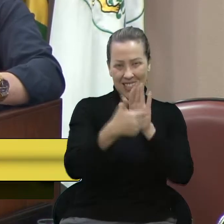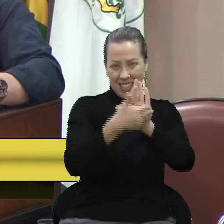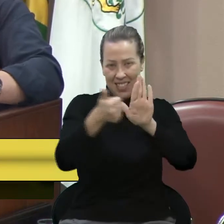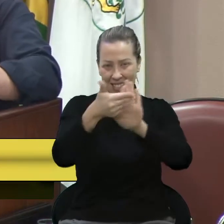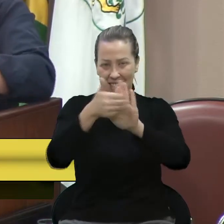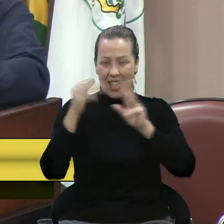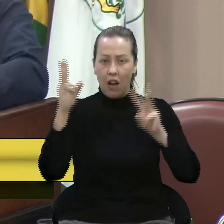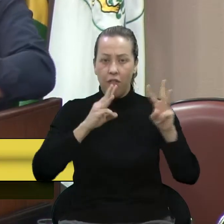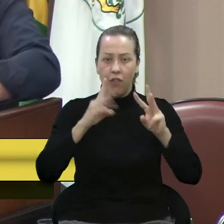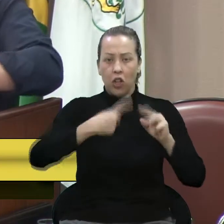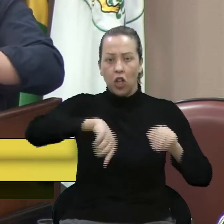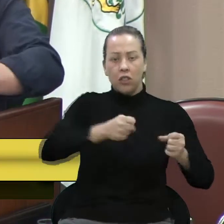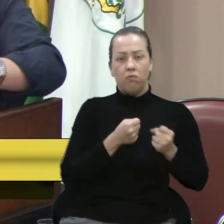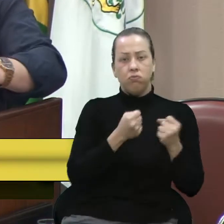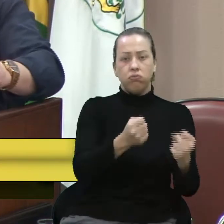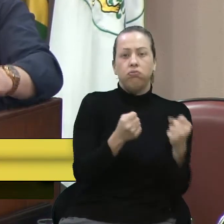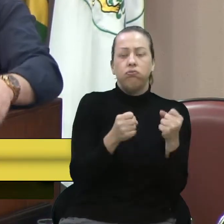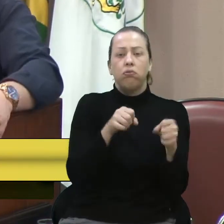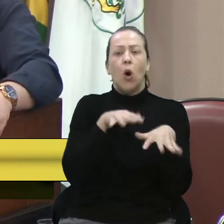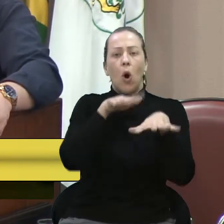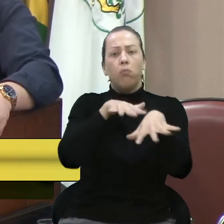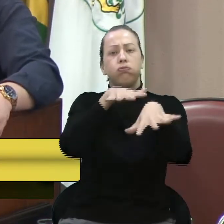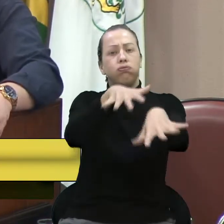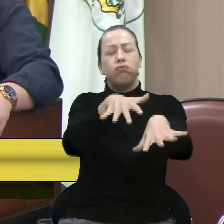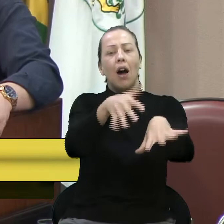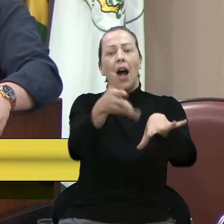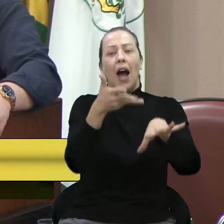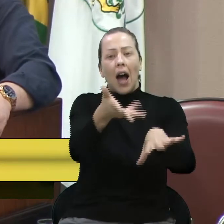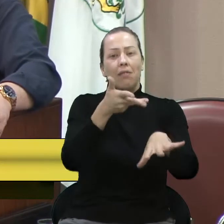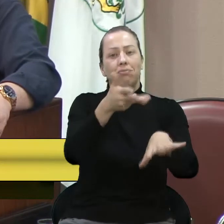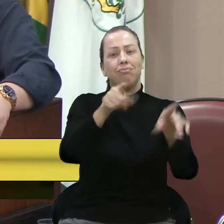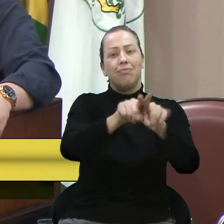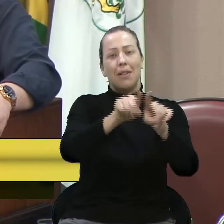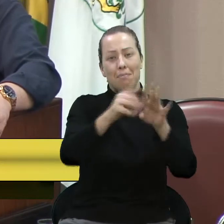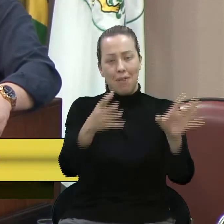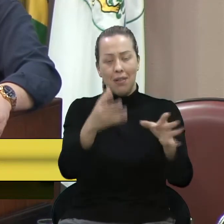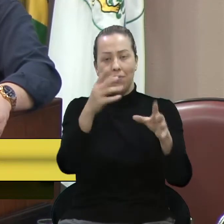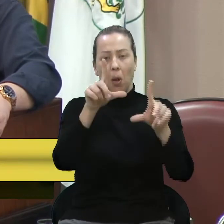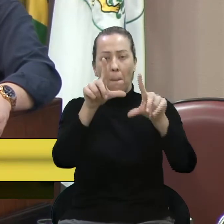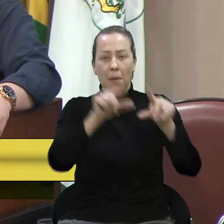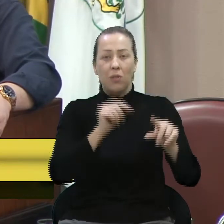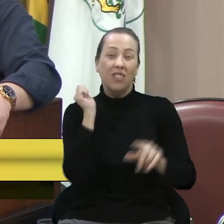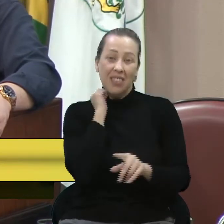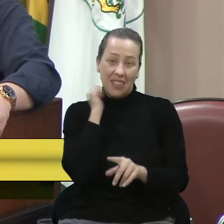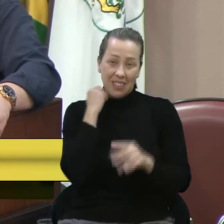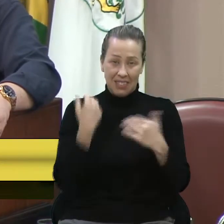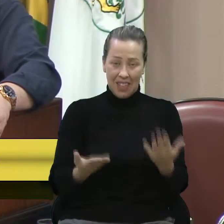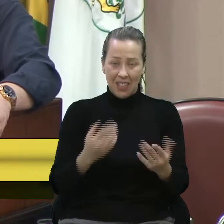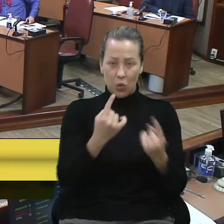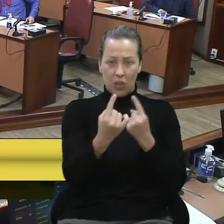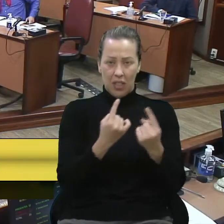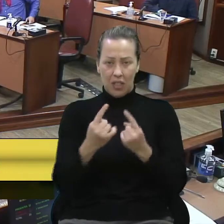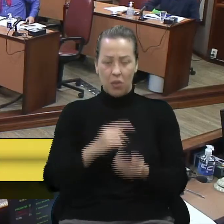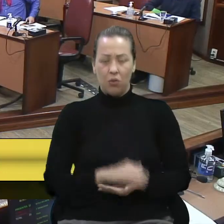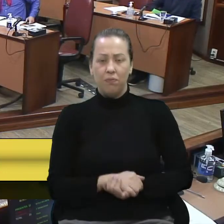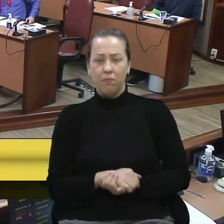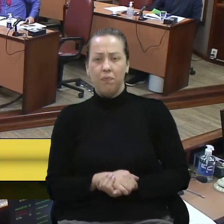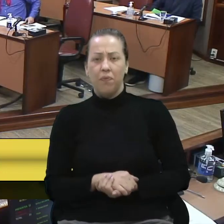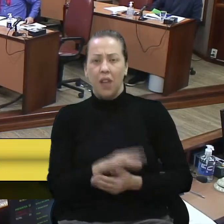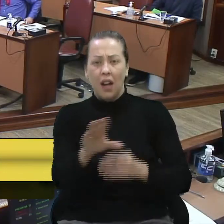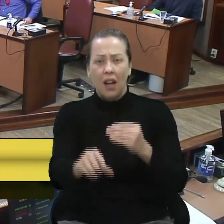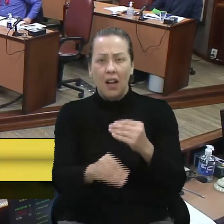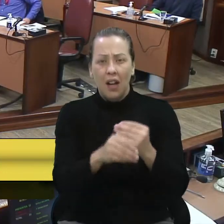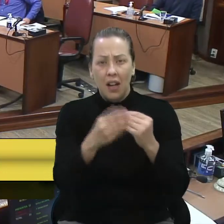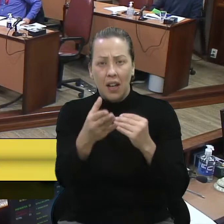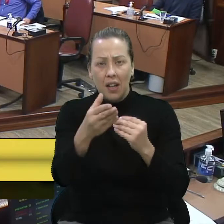principalmente, nós colocaríamos também essas pessoas com mais agilidade no trânsito. Só parte, vereador Petrini, depois eu vou trocar do assunto. Bom dia,